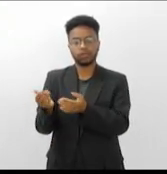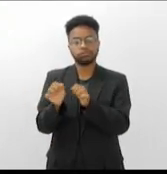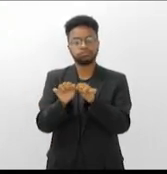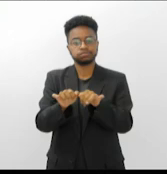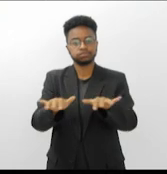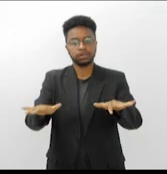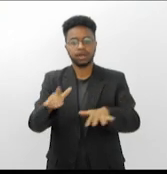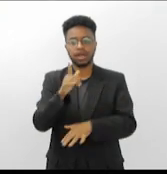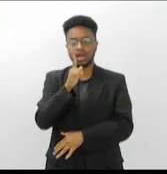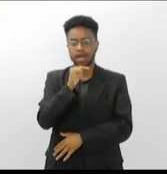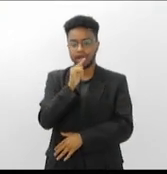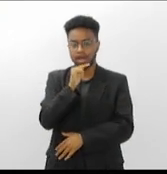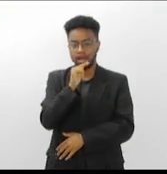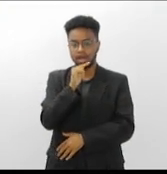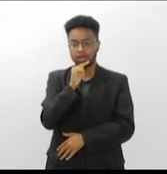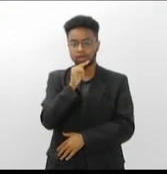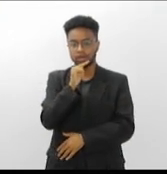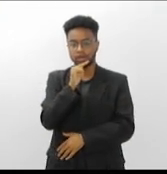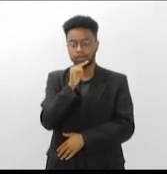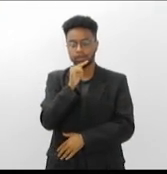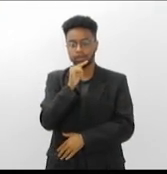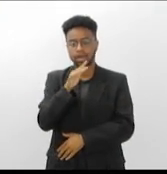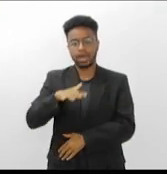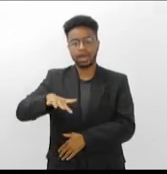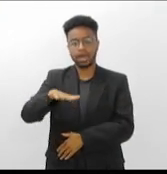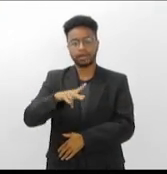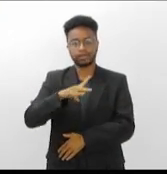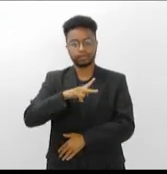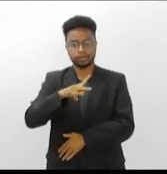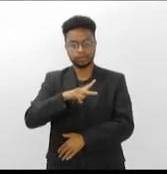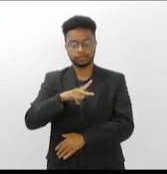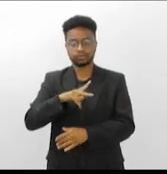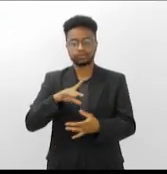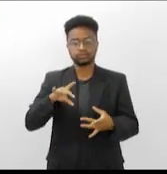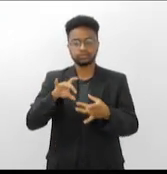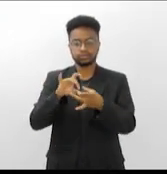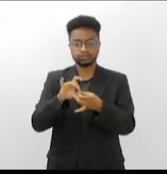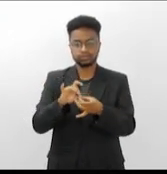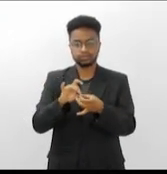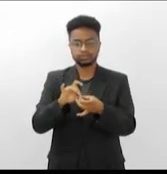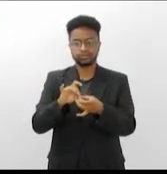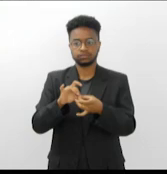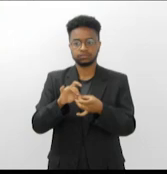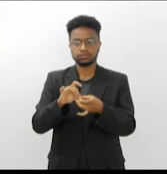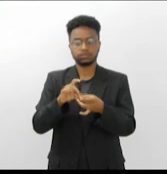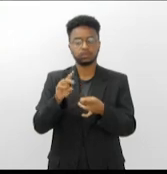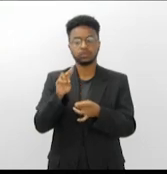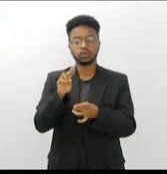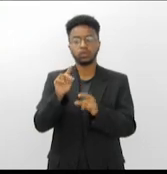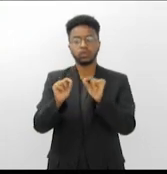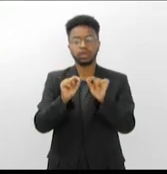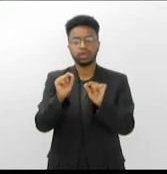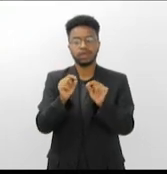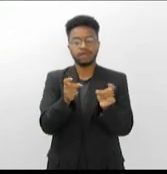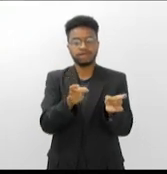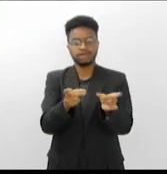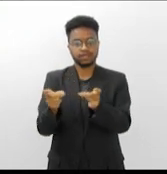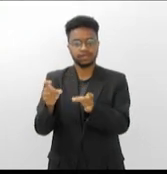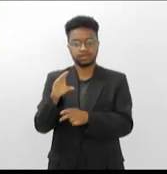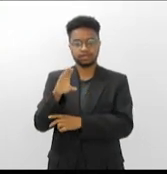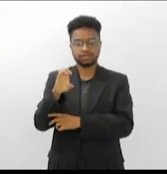de água para a iniciativa privada com a chamada venda da SEDAI, ou